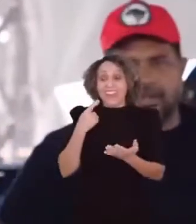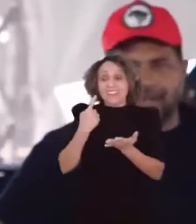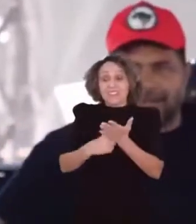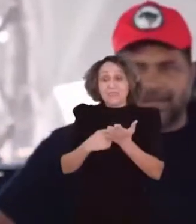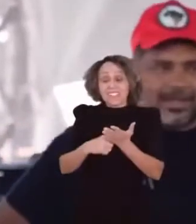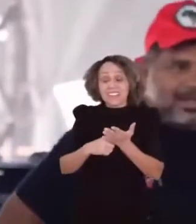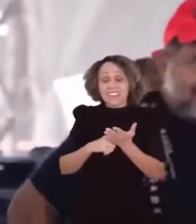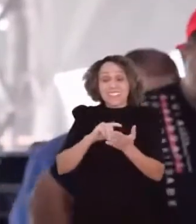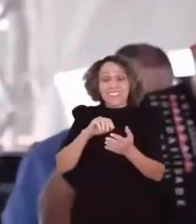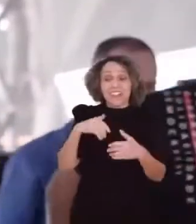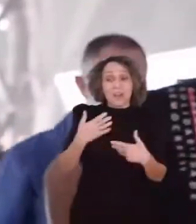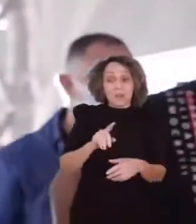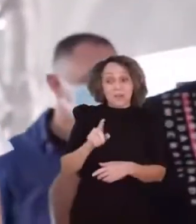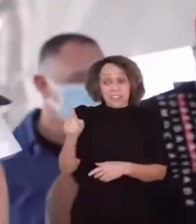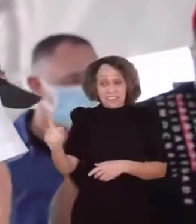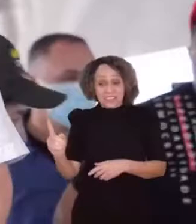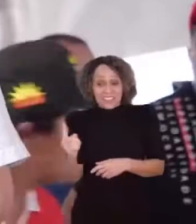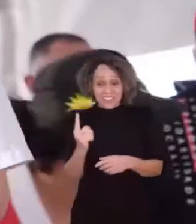dele.